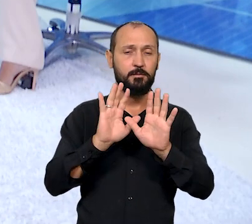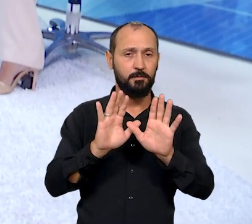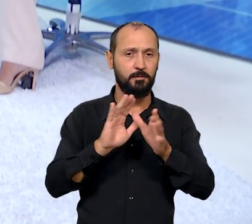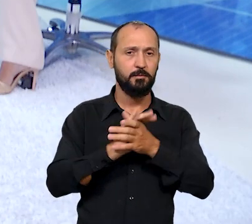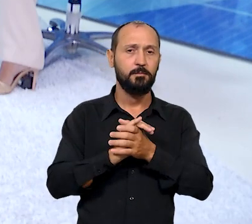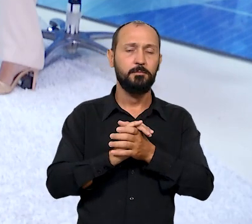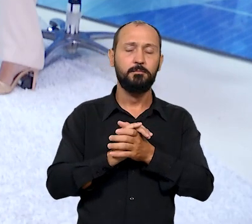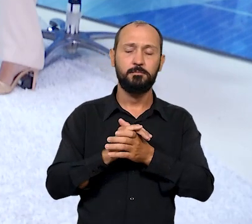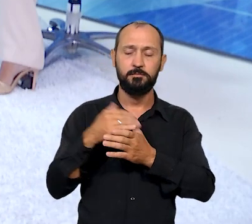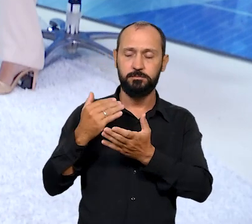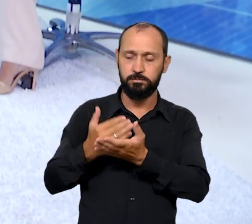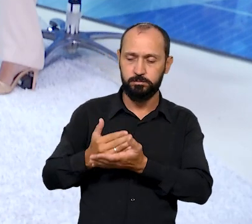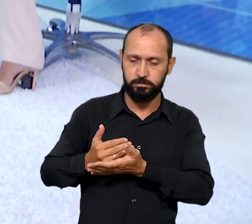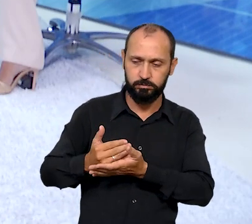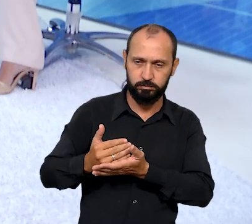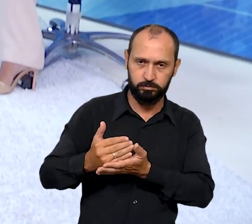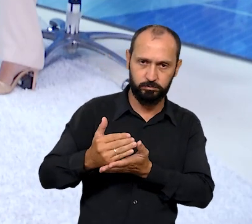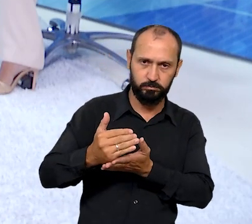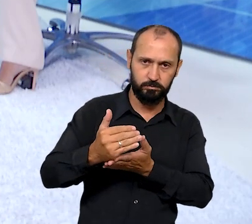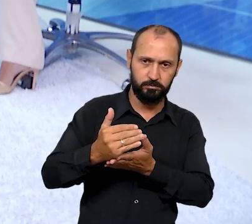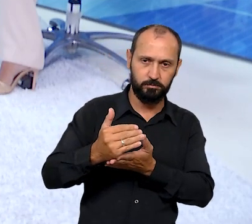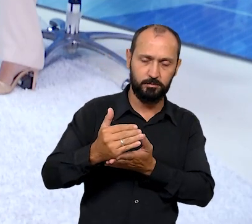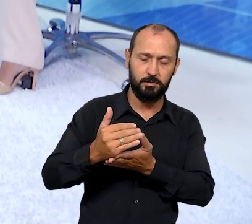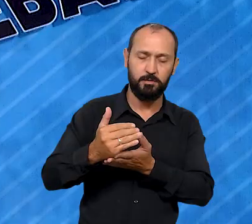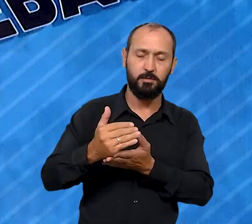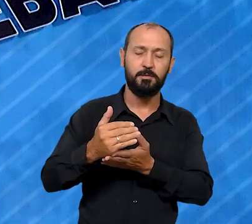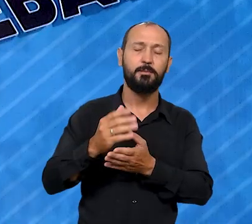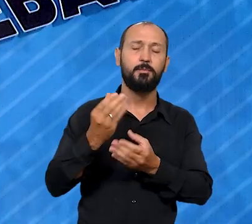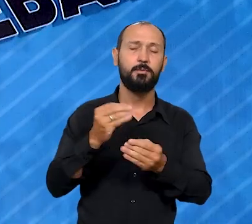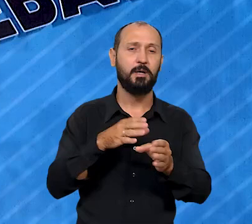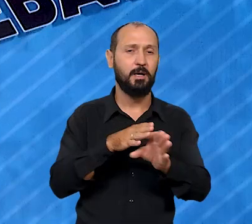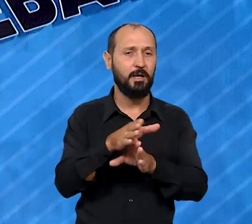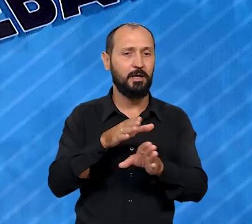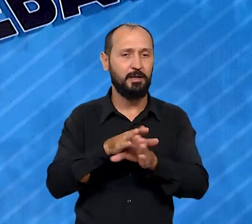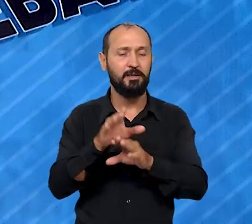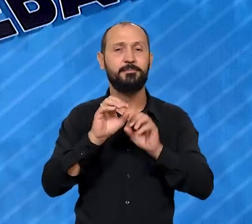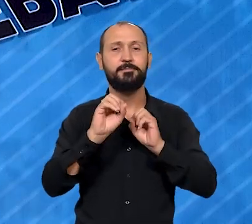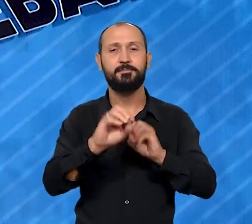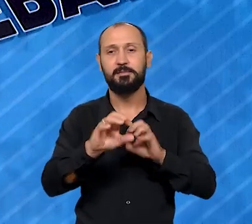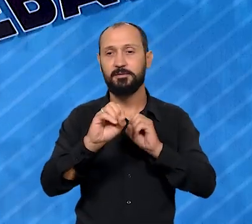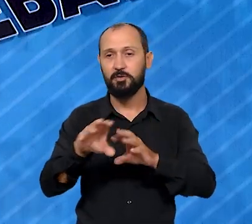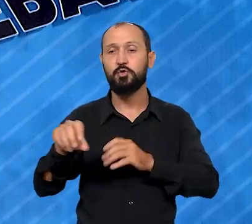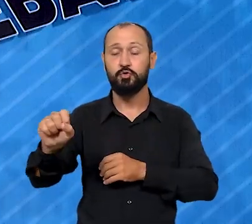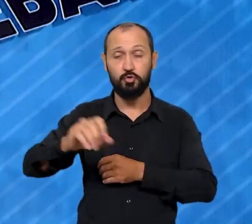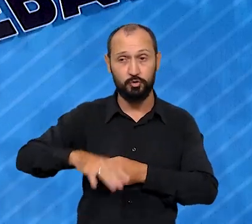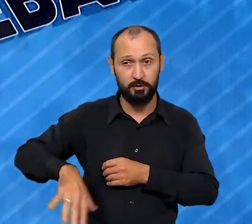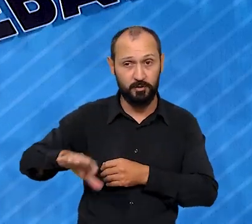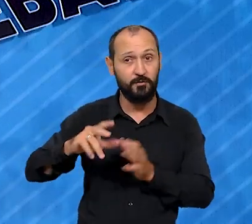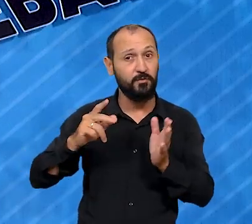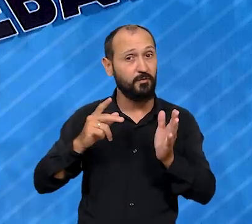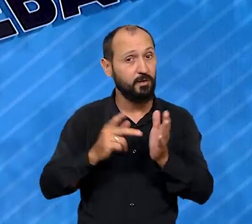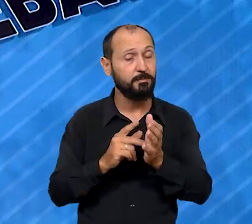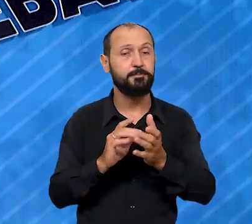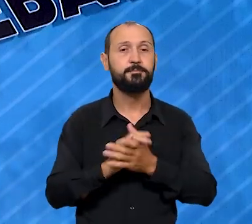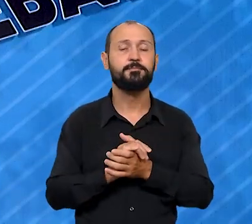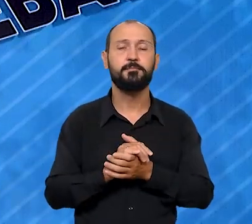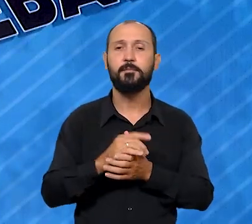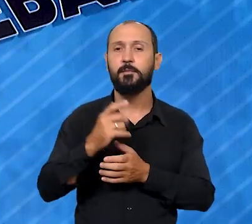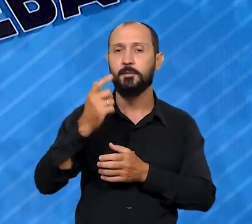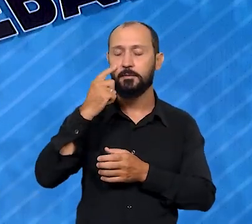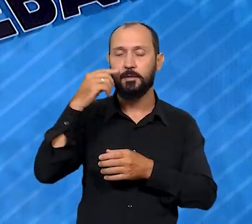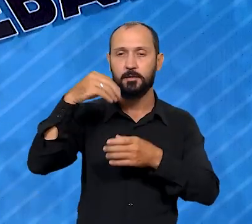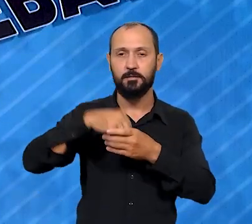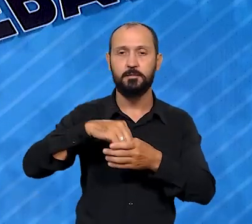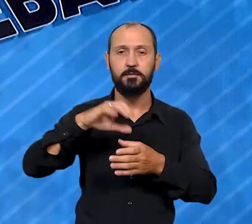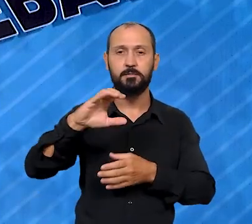Sul, a gente tem feito um trabalho desde o início muito educativo, voltado para a parte social, né?